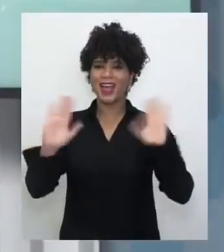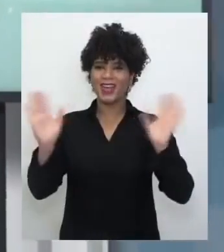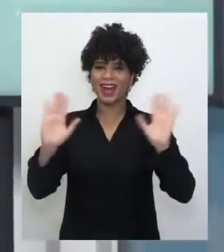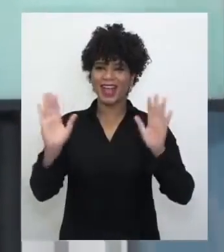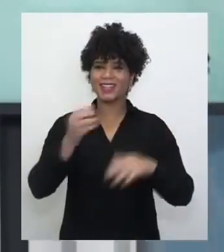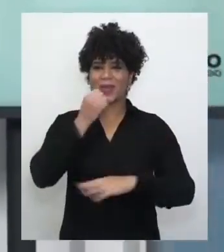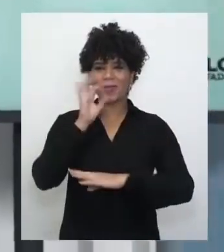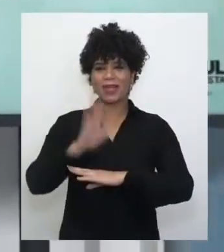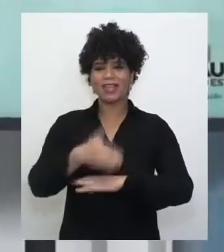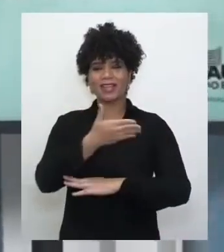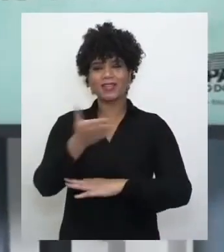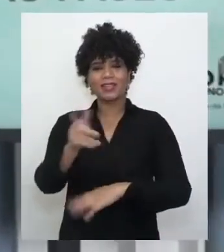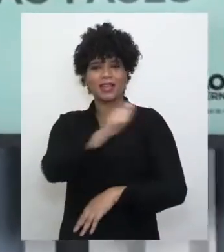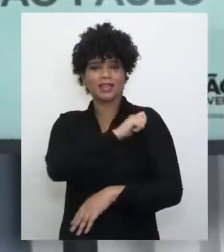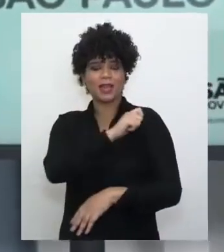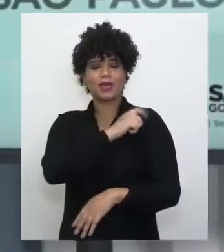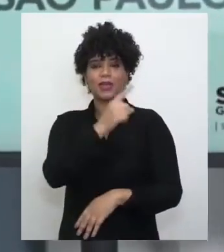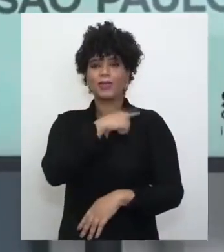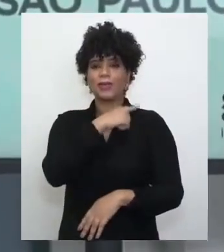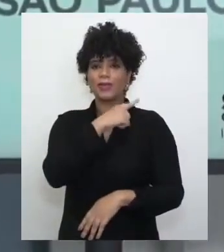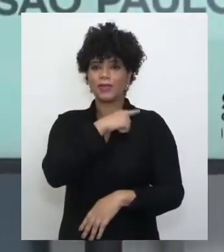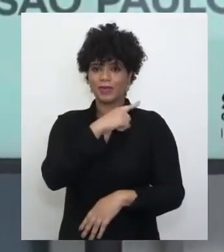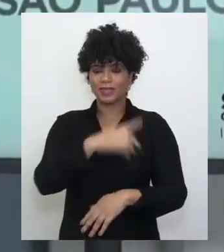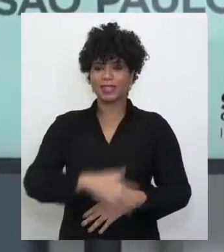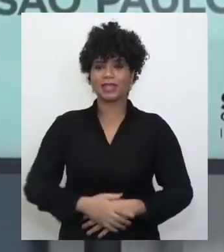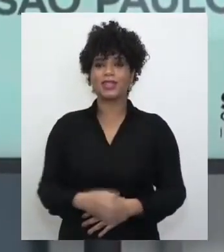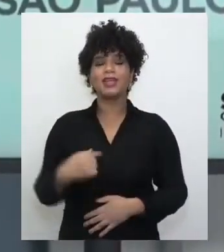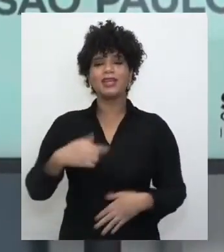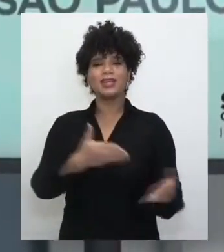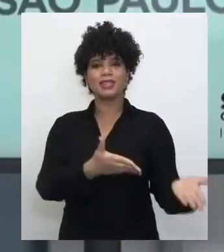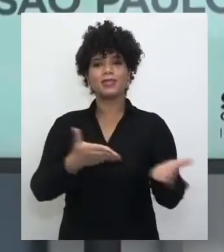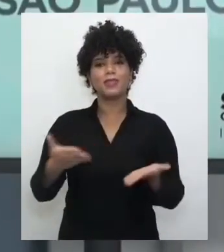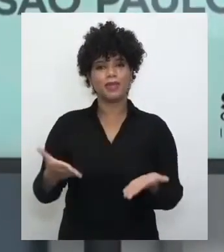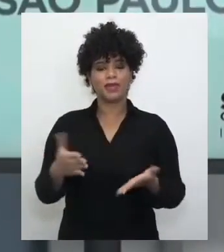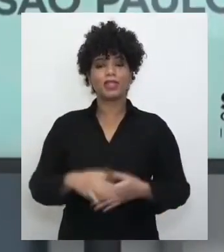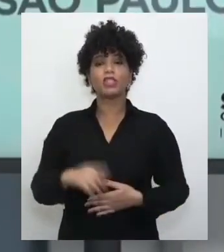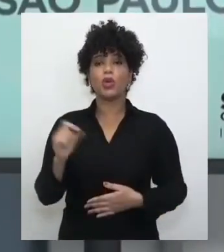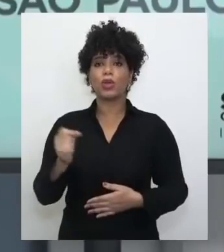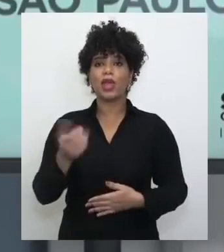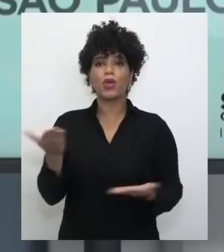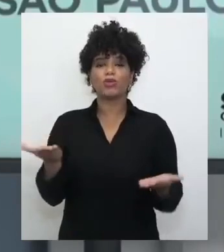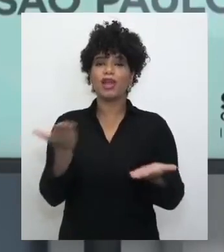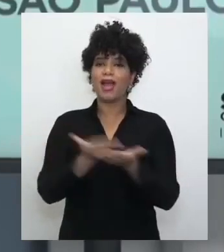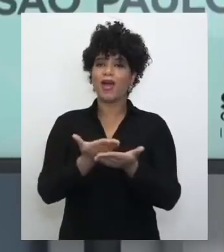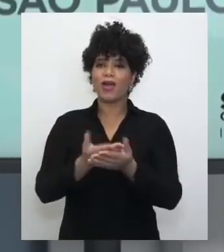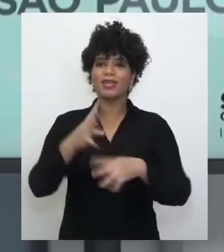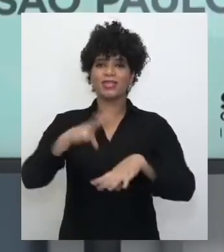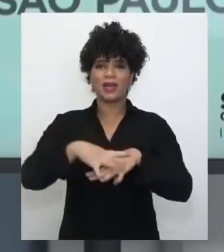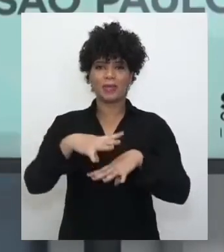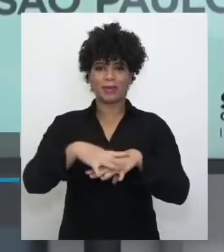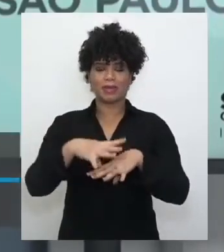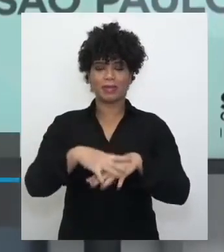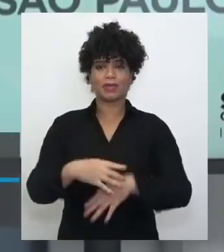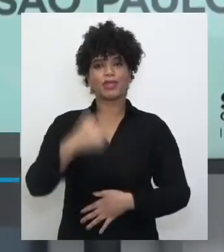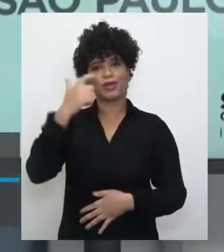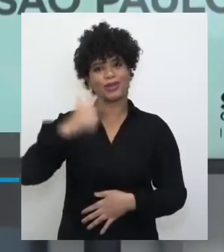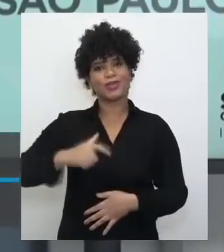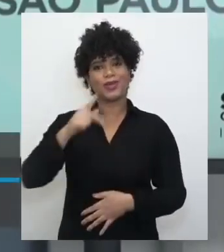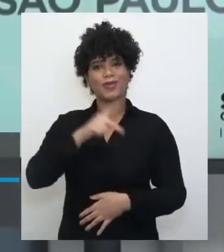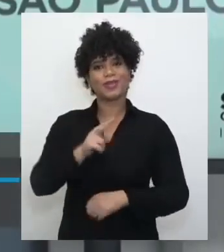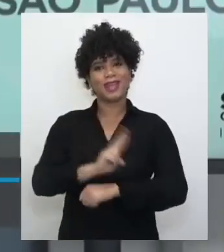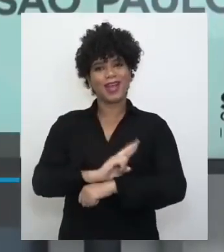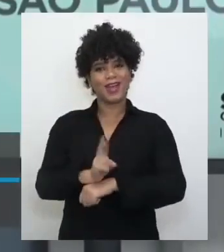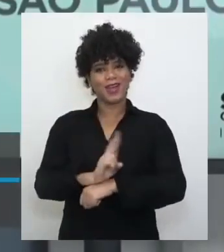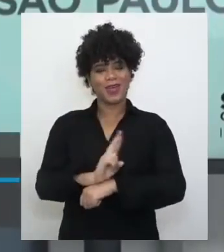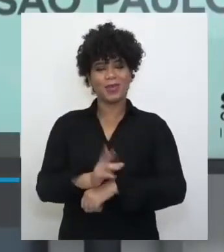Olá, boa tarde, alunos da primeira série do ensino médio. Sejam todos bem-vindos a mais uma aula de matemática. Eu sou a professora